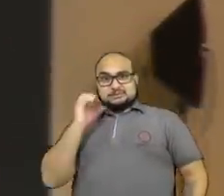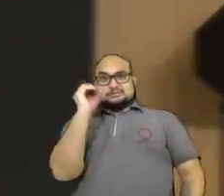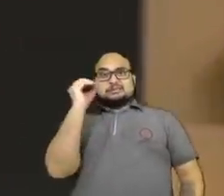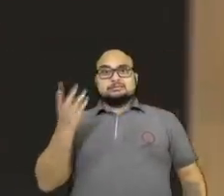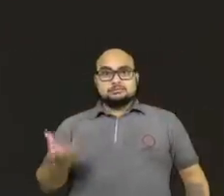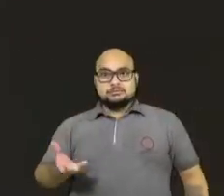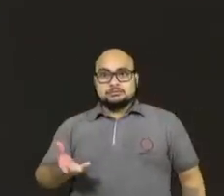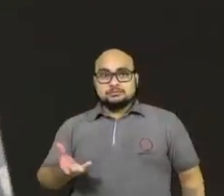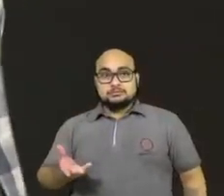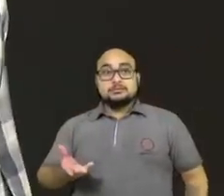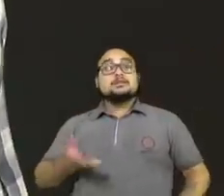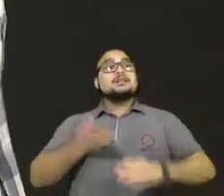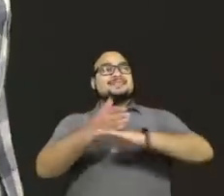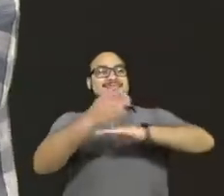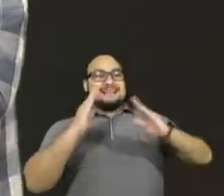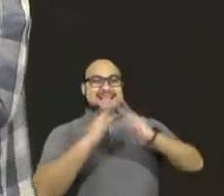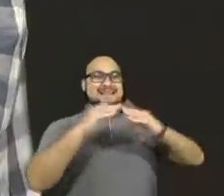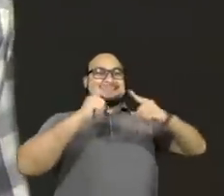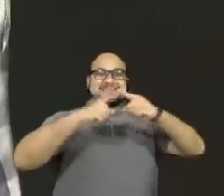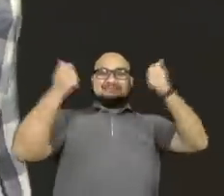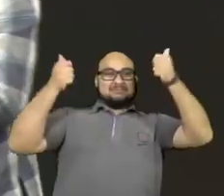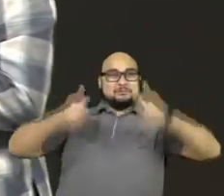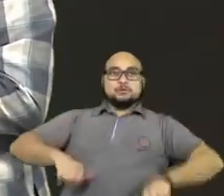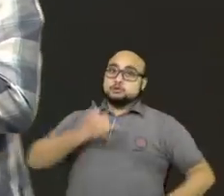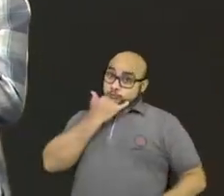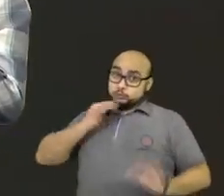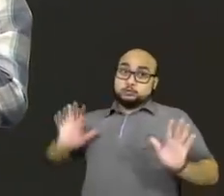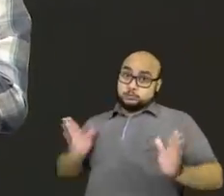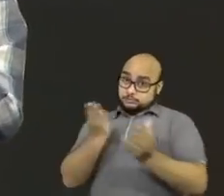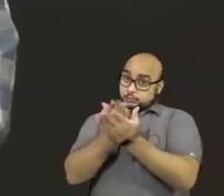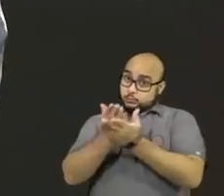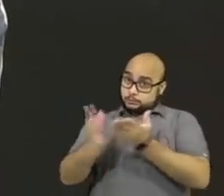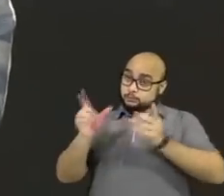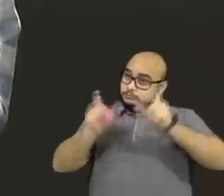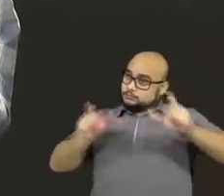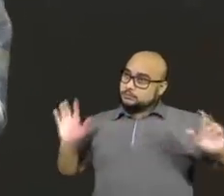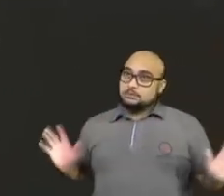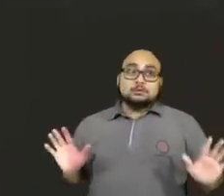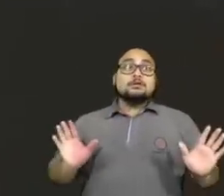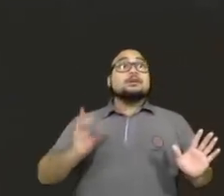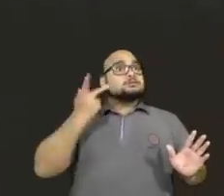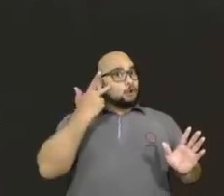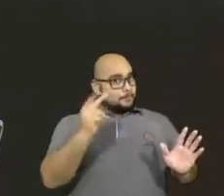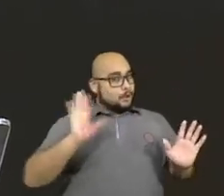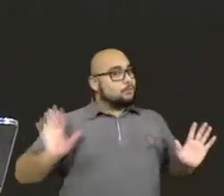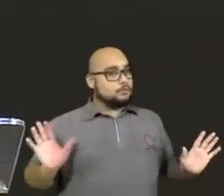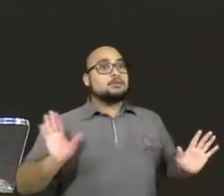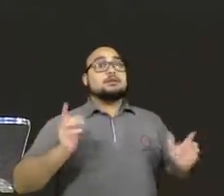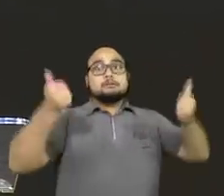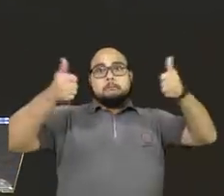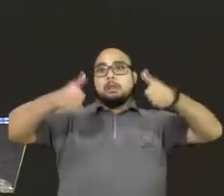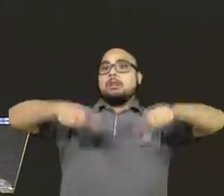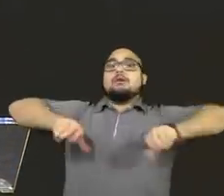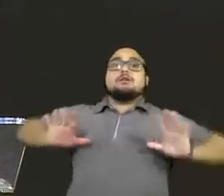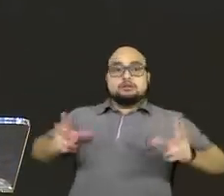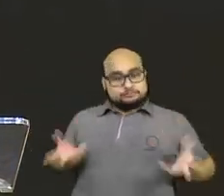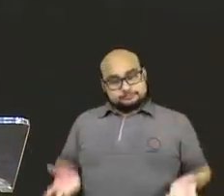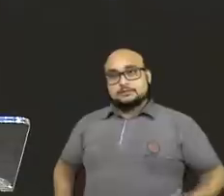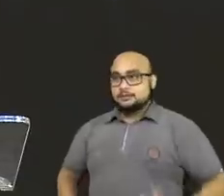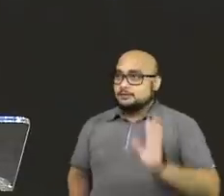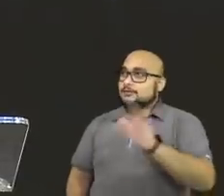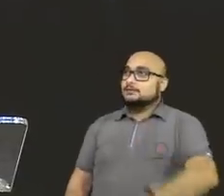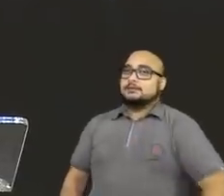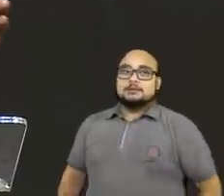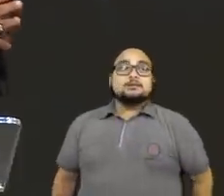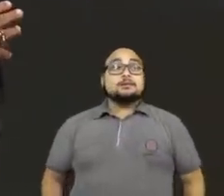Chega na igreja quebrado, desculpa alguns, na linguagem aqui do carioca, ferrado. Aí